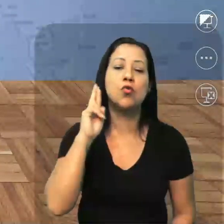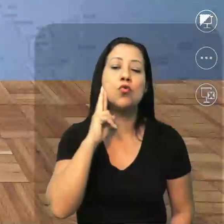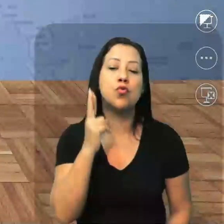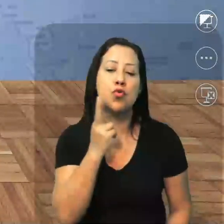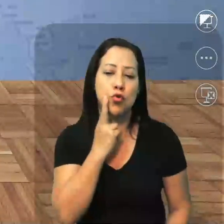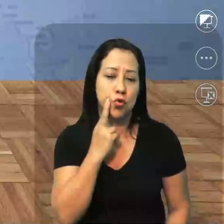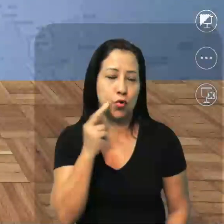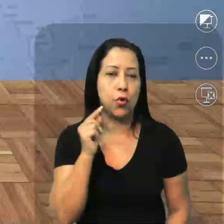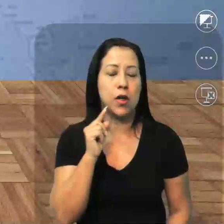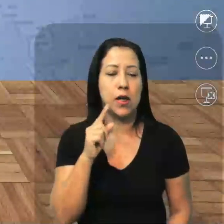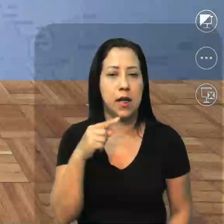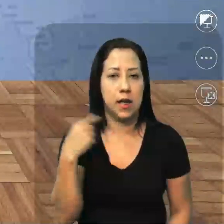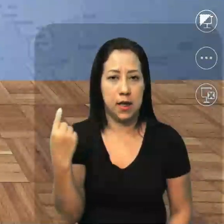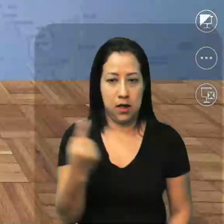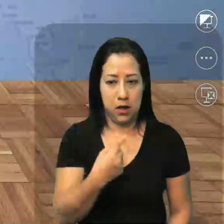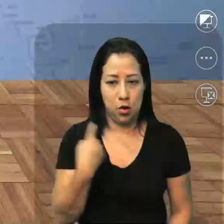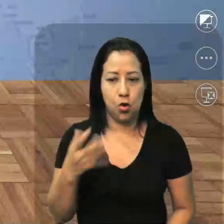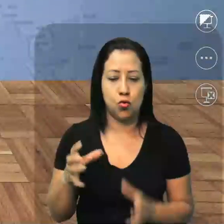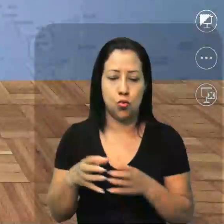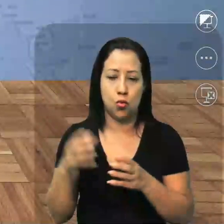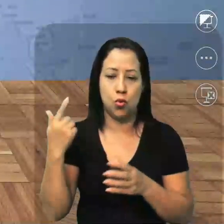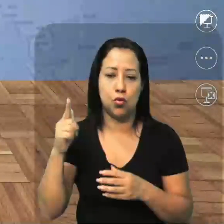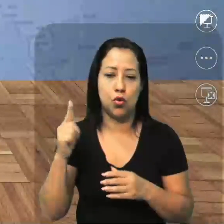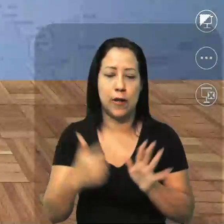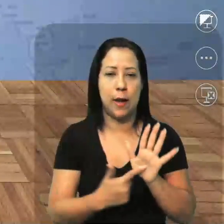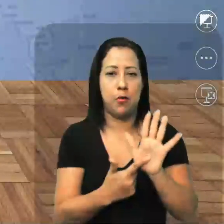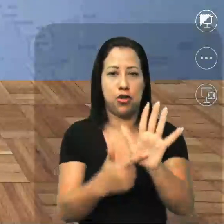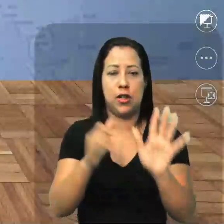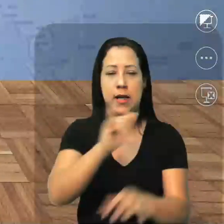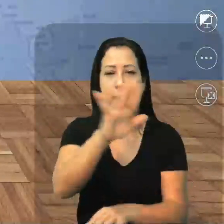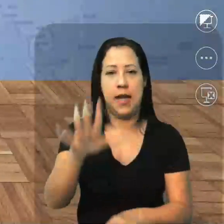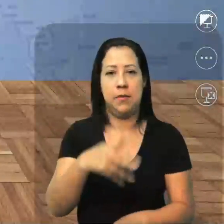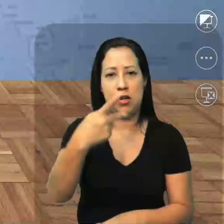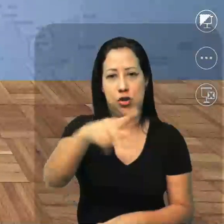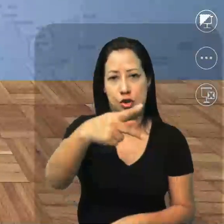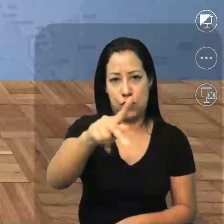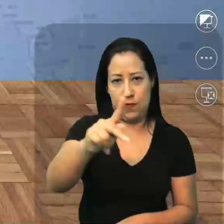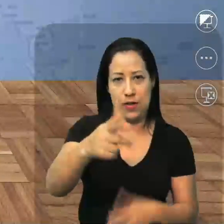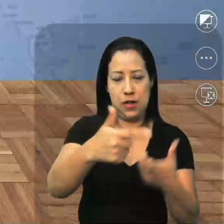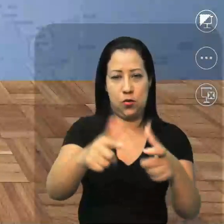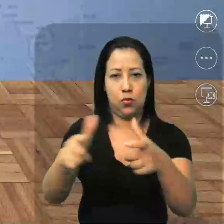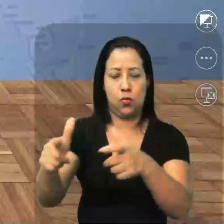as imagens de vocês, não só para o nosso estado, mas para o mundo, as nossas belezas.